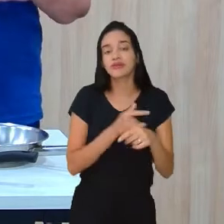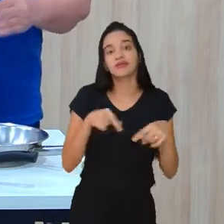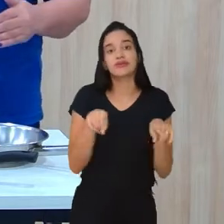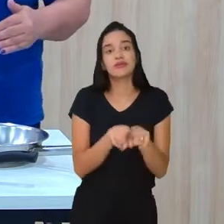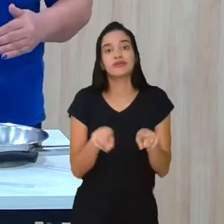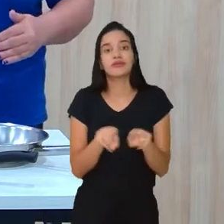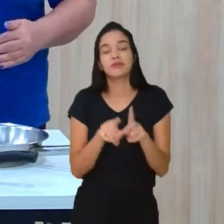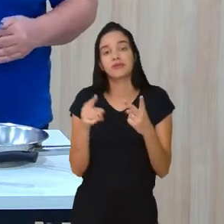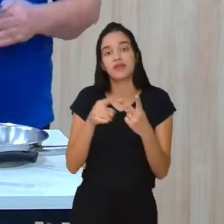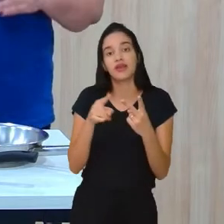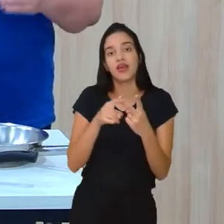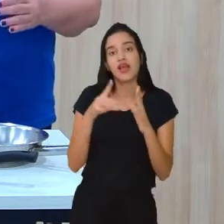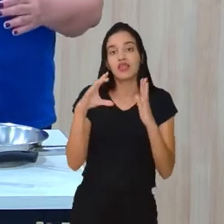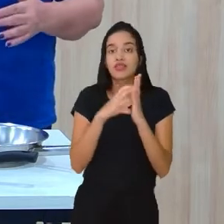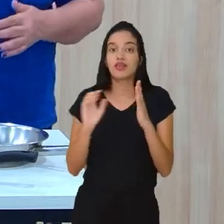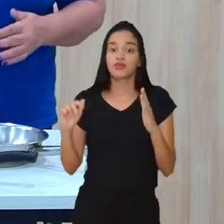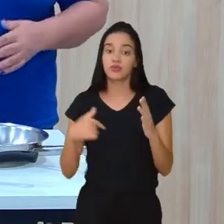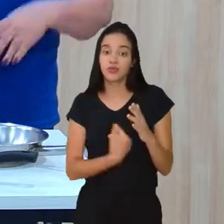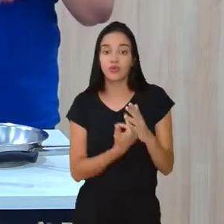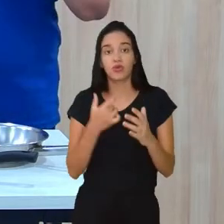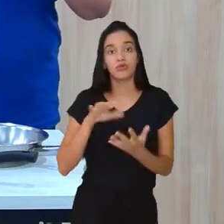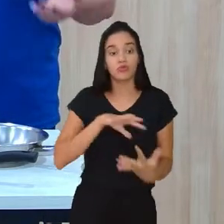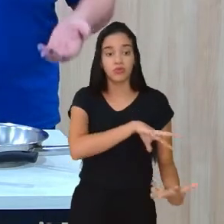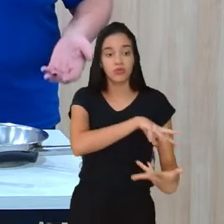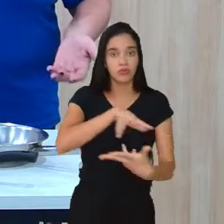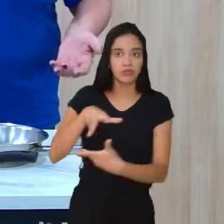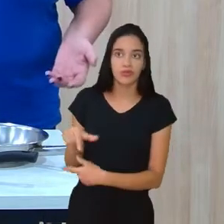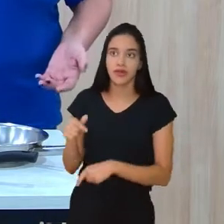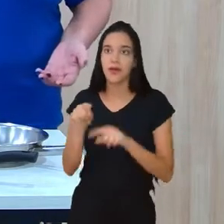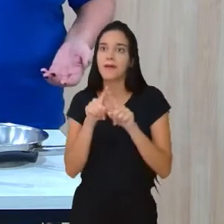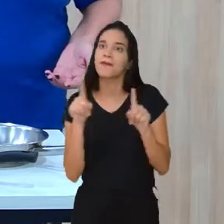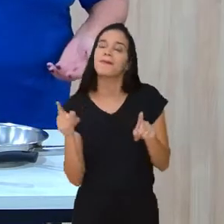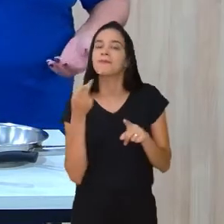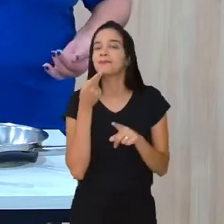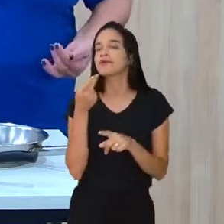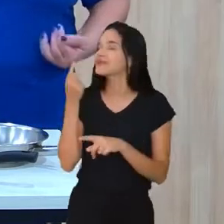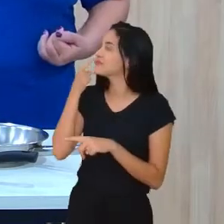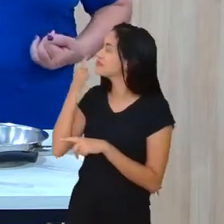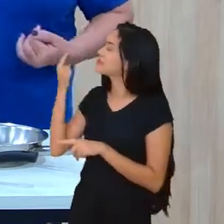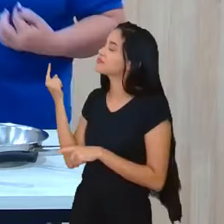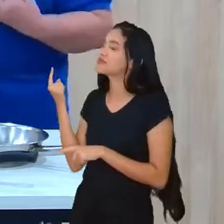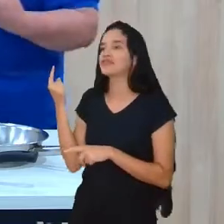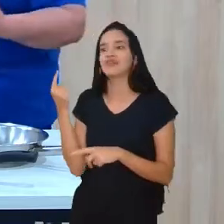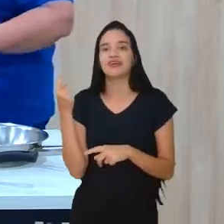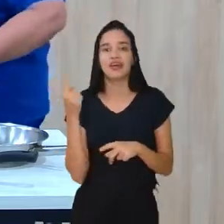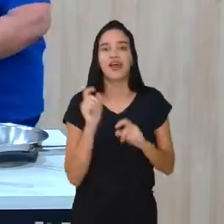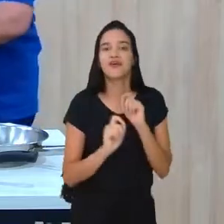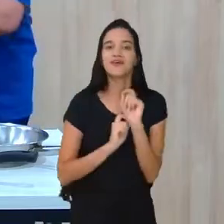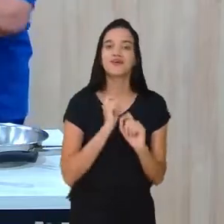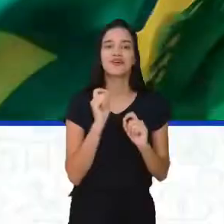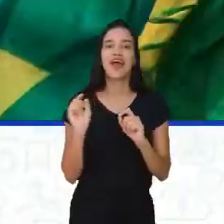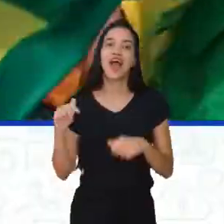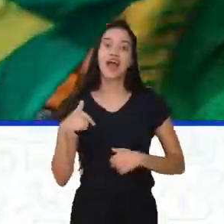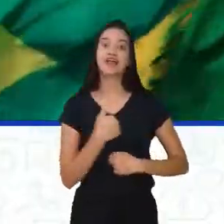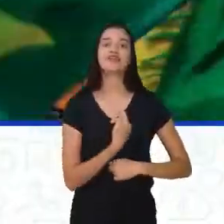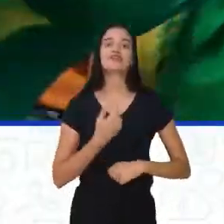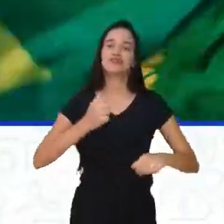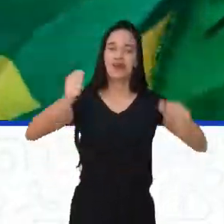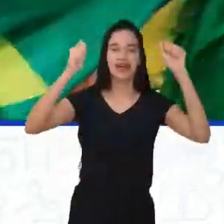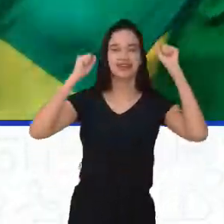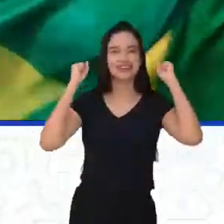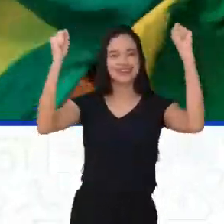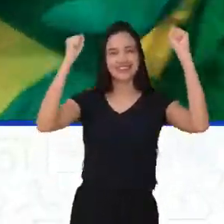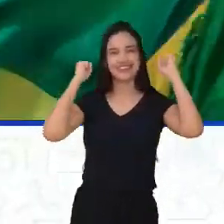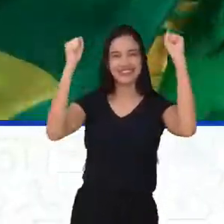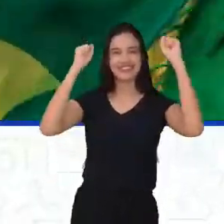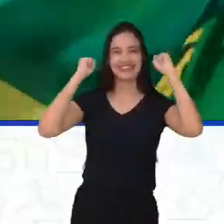do nosso país e do nosso planeta, nós ainda estamos falando aqui, não é, em relação à nossa torcida. E